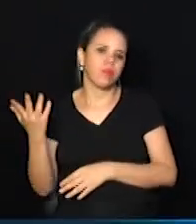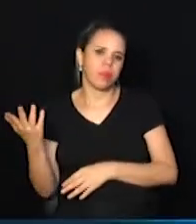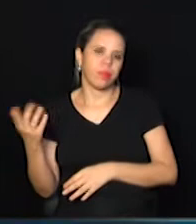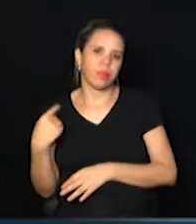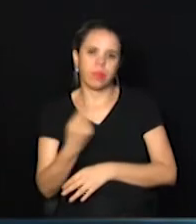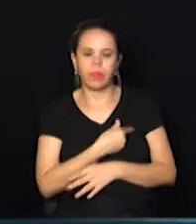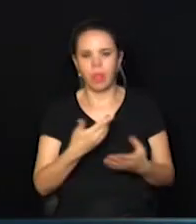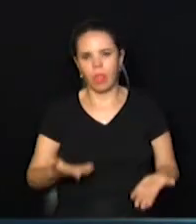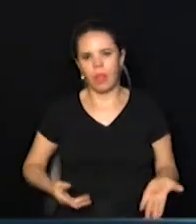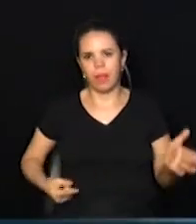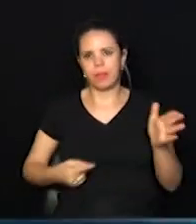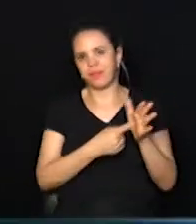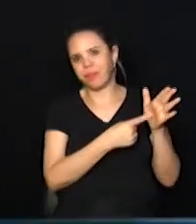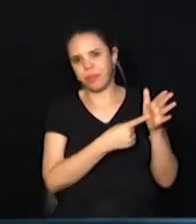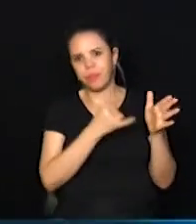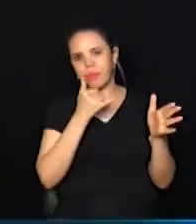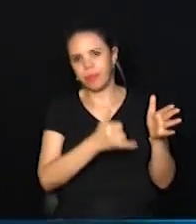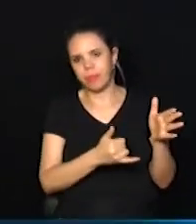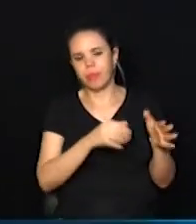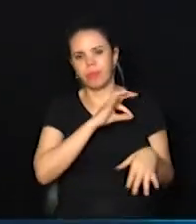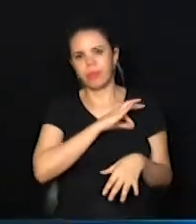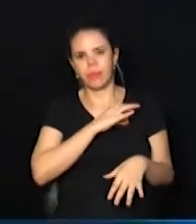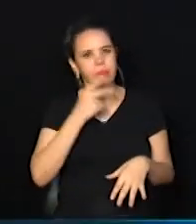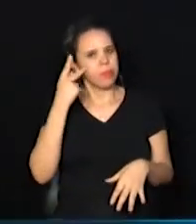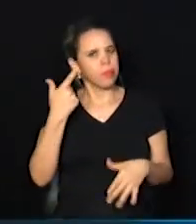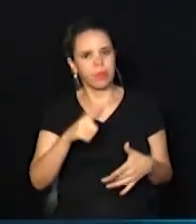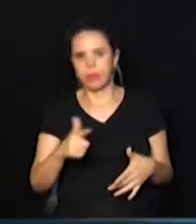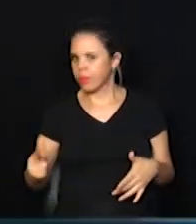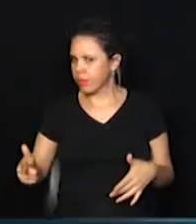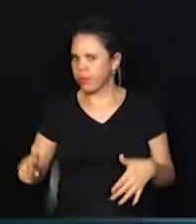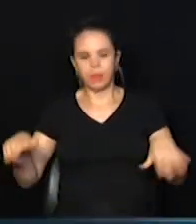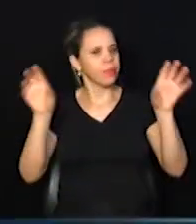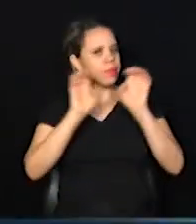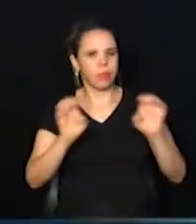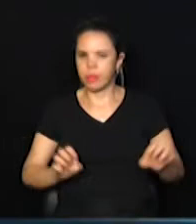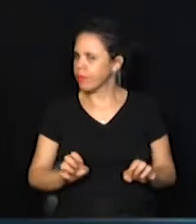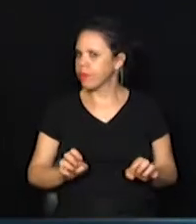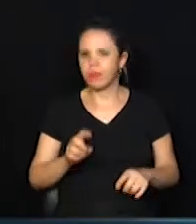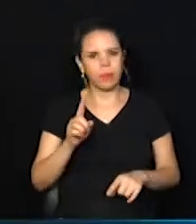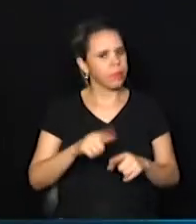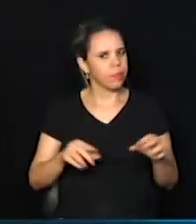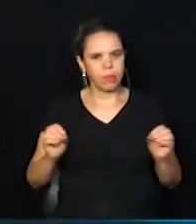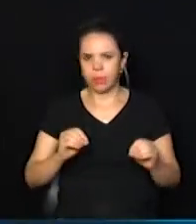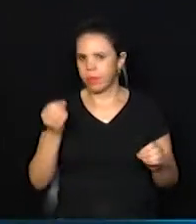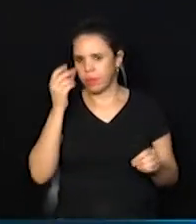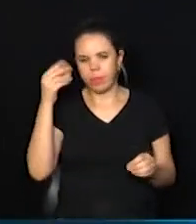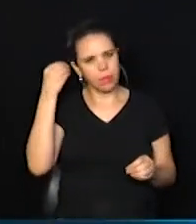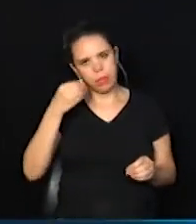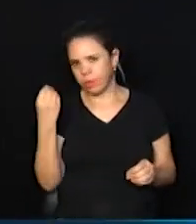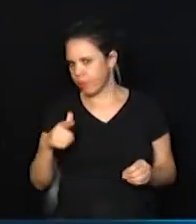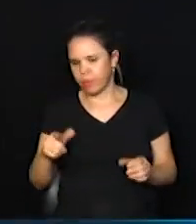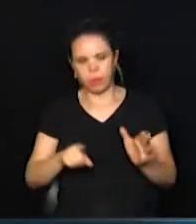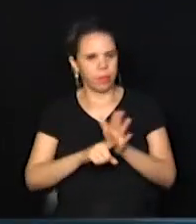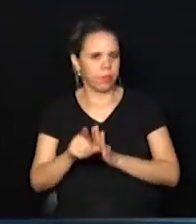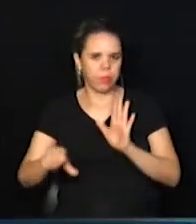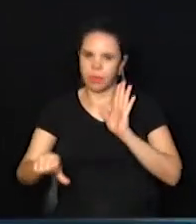nós denunciamos que a Polícia Civil Paulista não possuía estrutura, material e nem expertise para apurar um